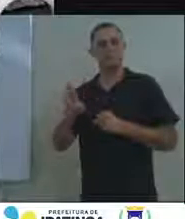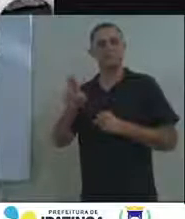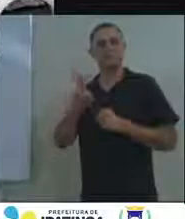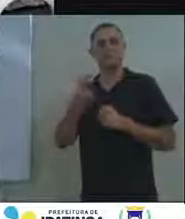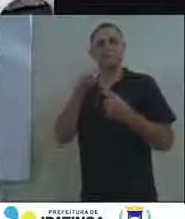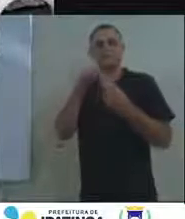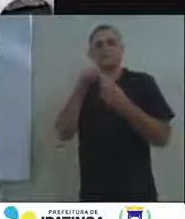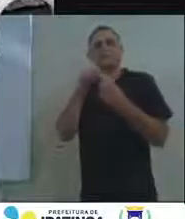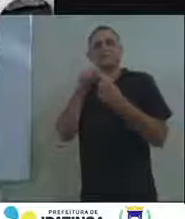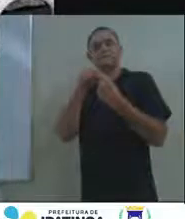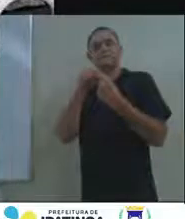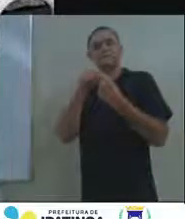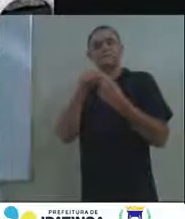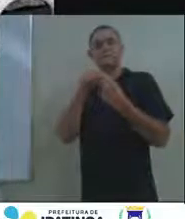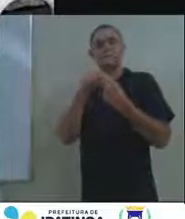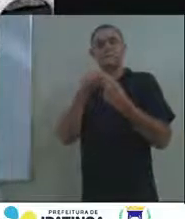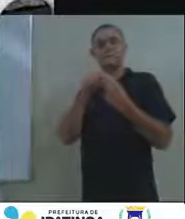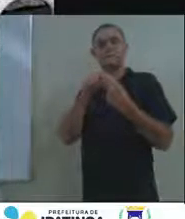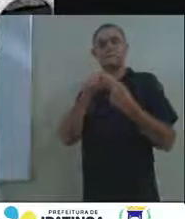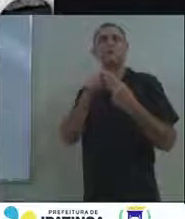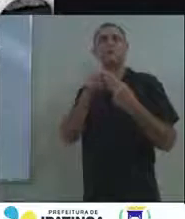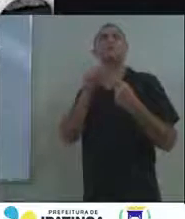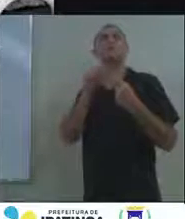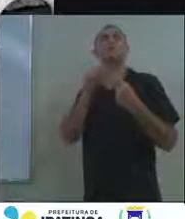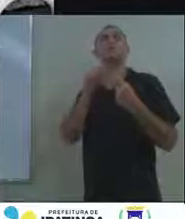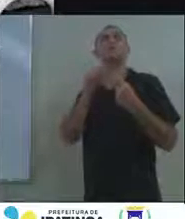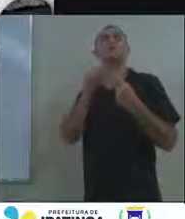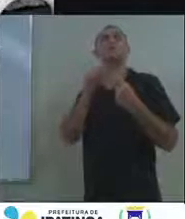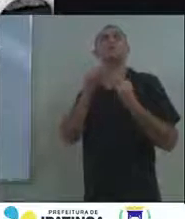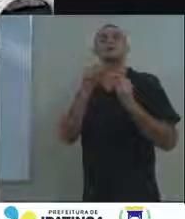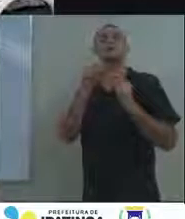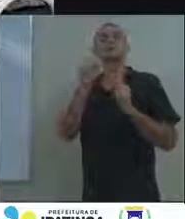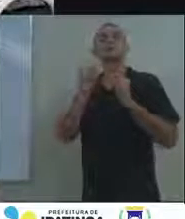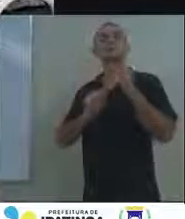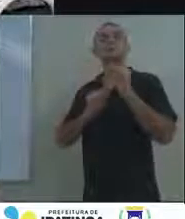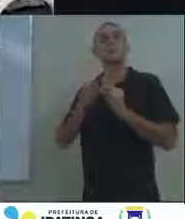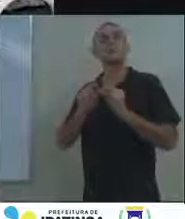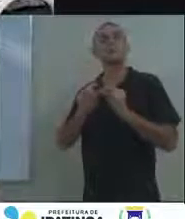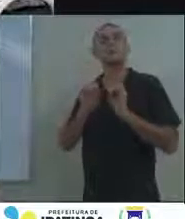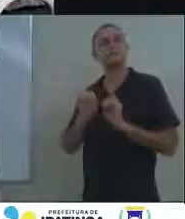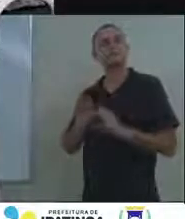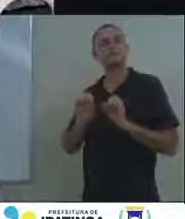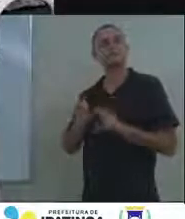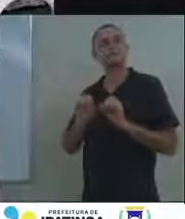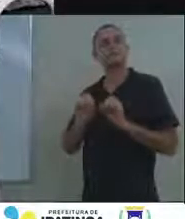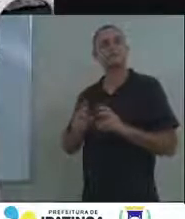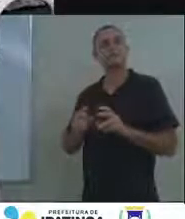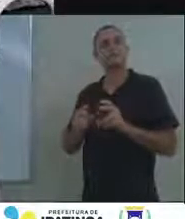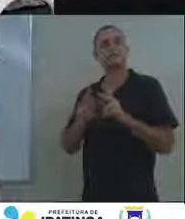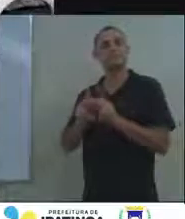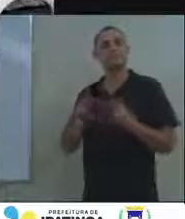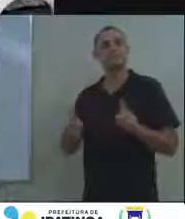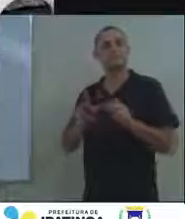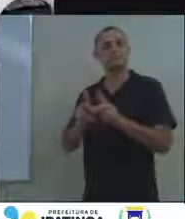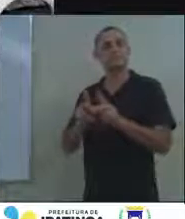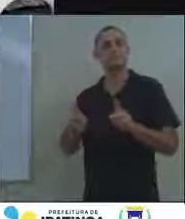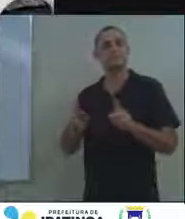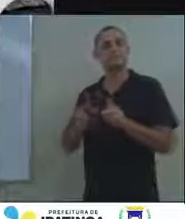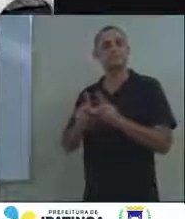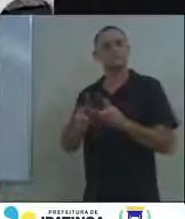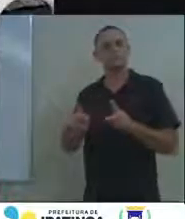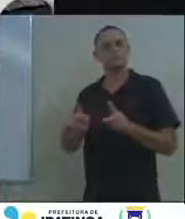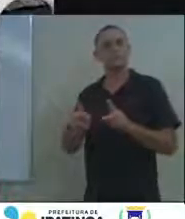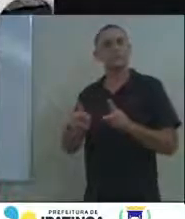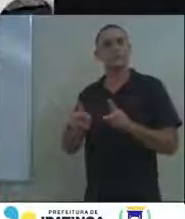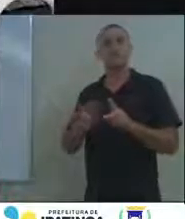identificar alguns fatores para a gente trabalhar com os professores, e aí a gente vai colocar, a gente já quer começar a